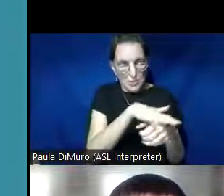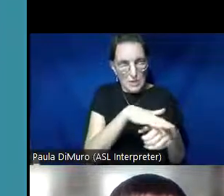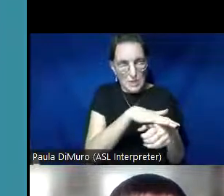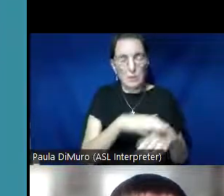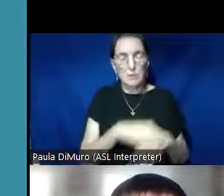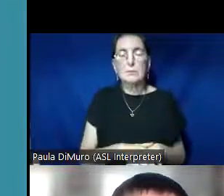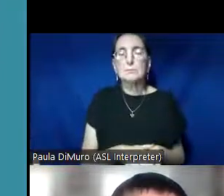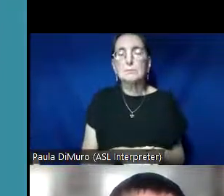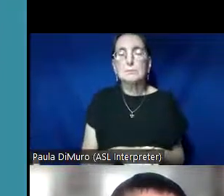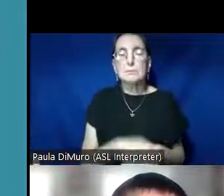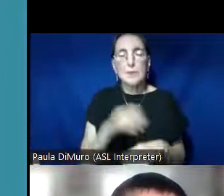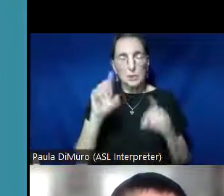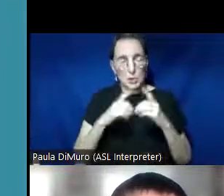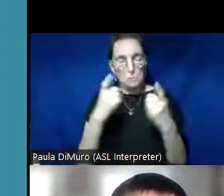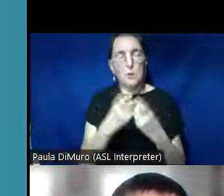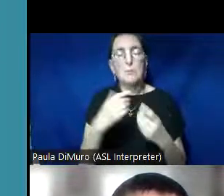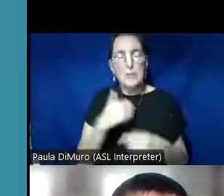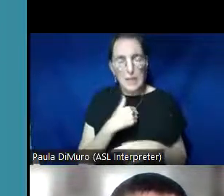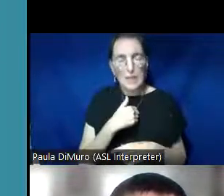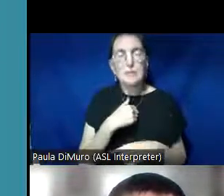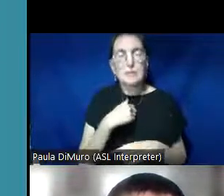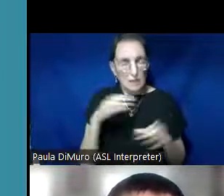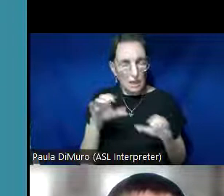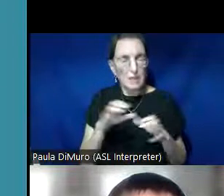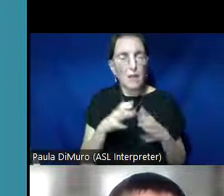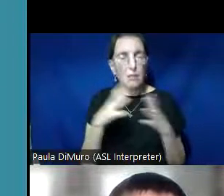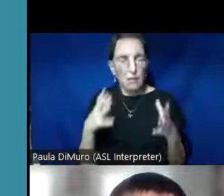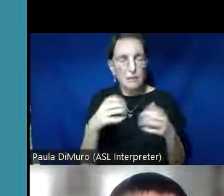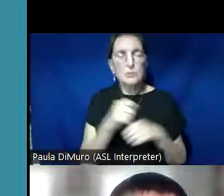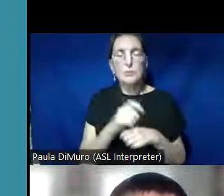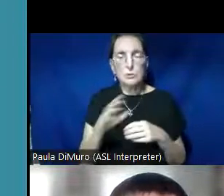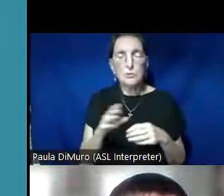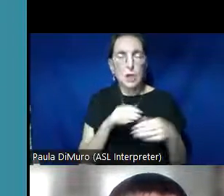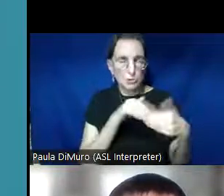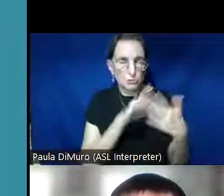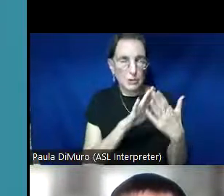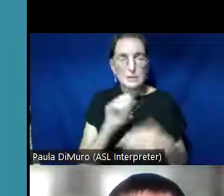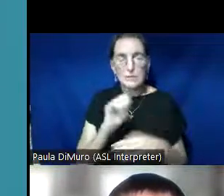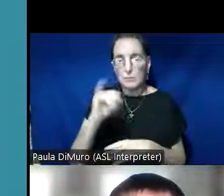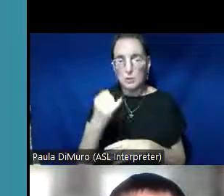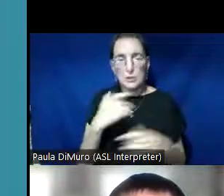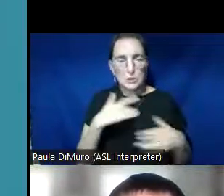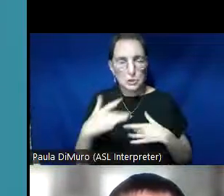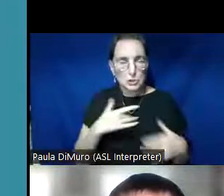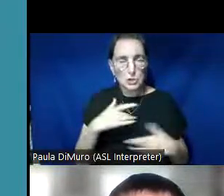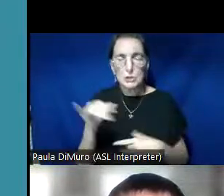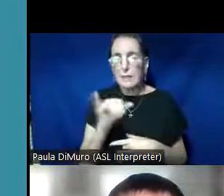recursos públicos, engajamento de comunidade com distribuição de empresas